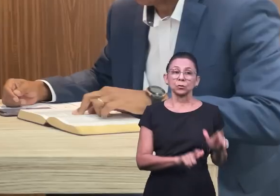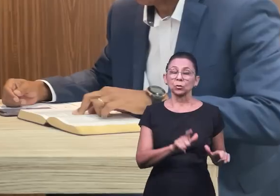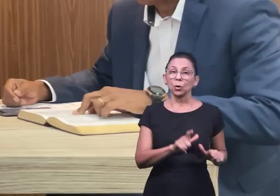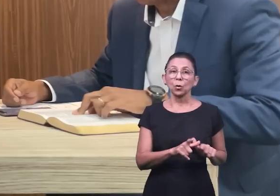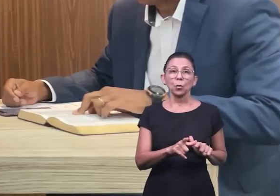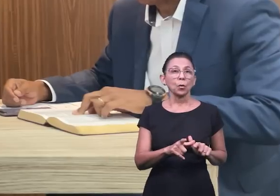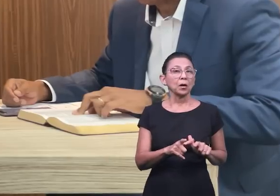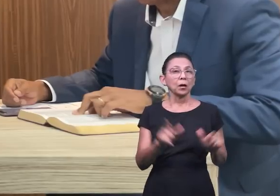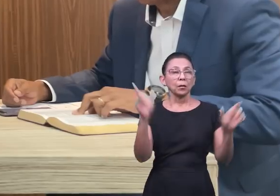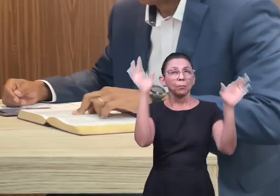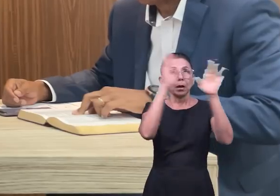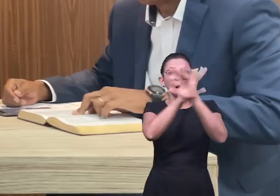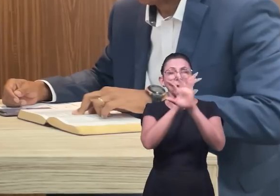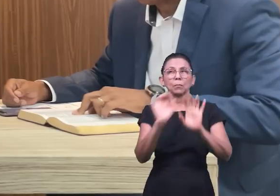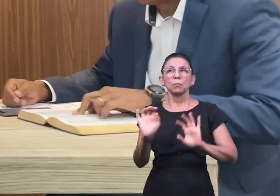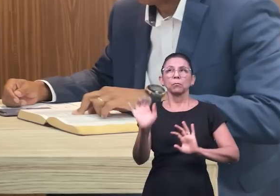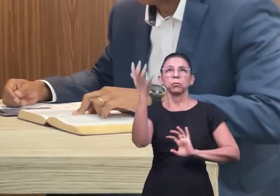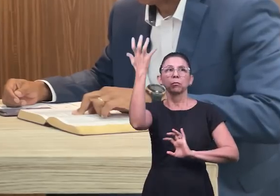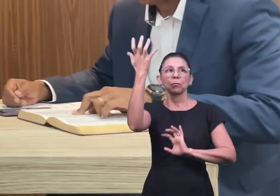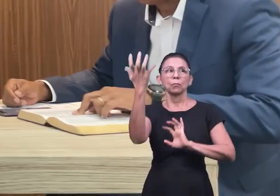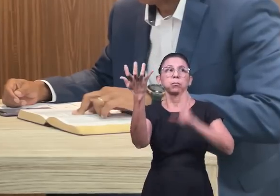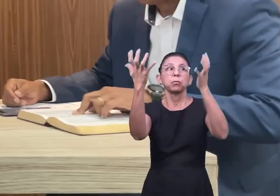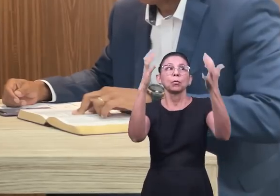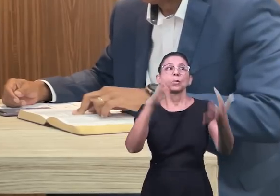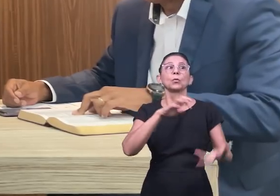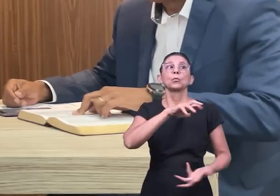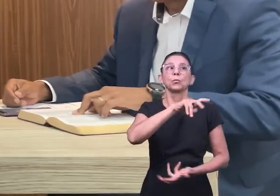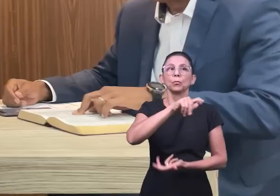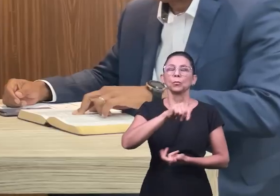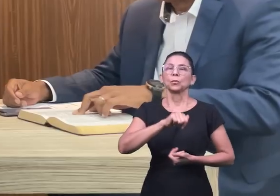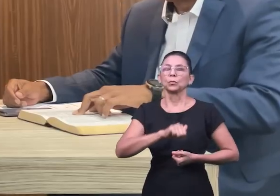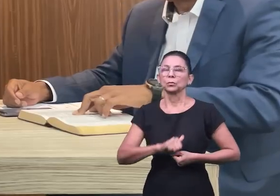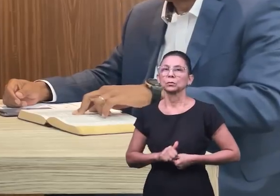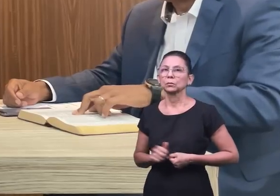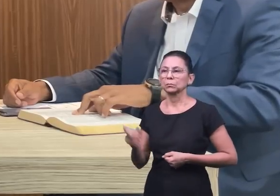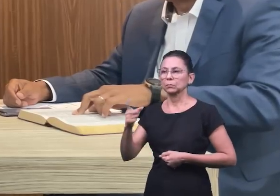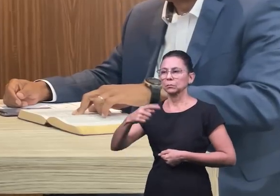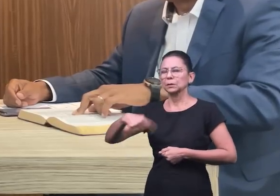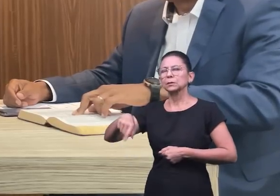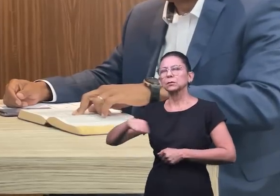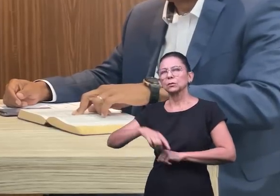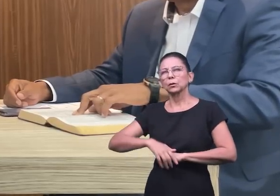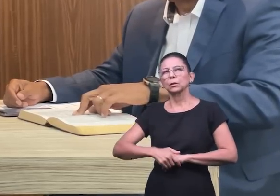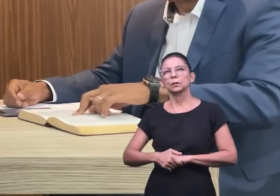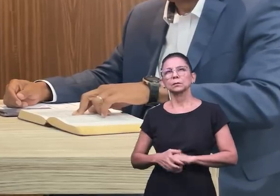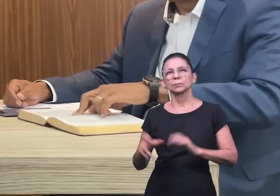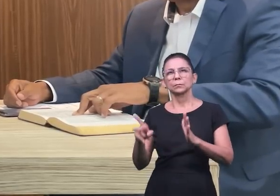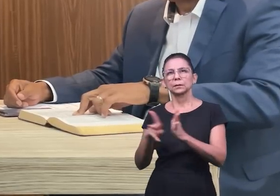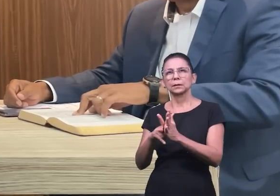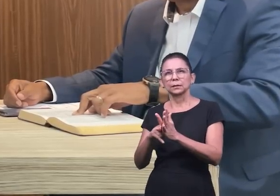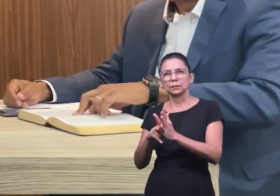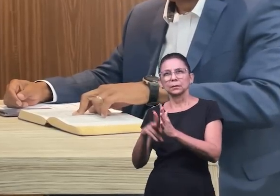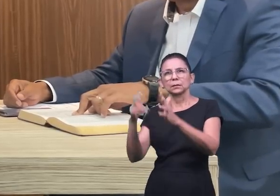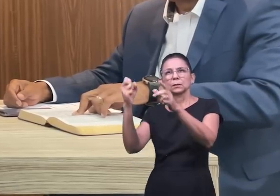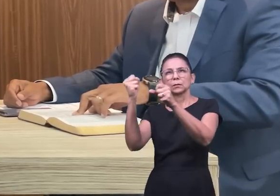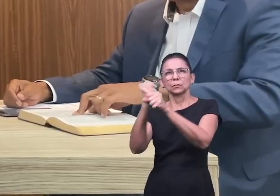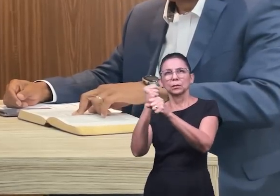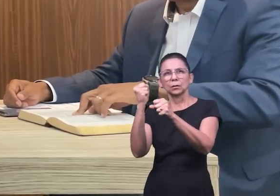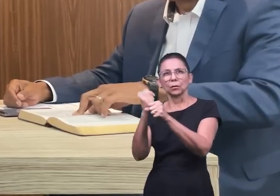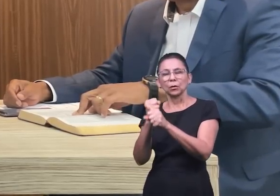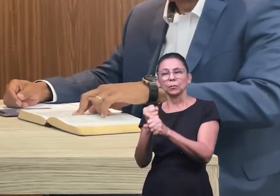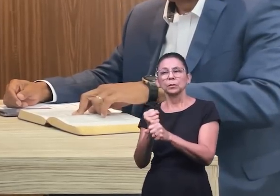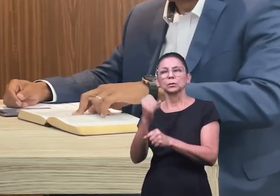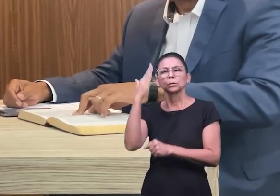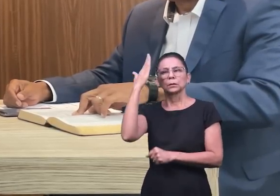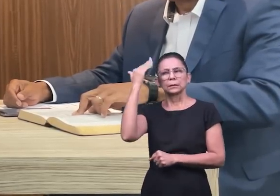os sinais e alertas da volta do Senhor Jesus. Mas nós podemos glorificar o Senhor, que nós fazemos parte de